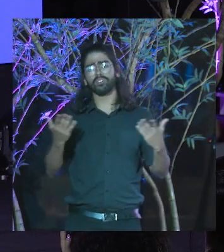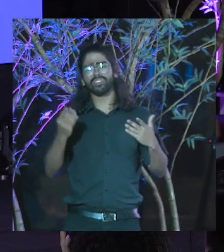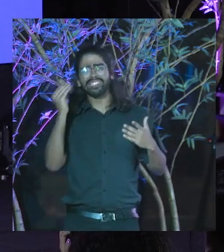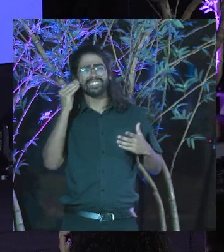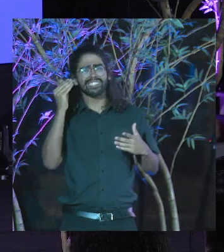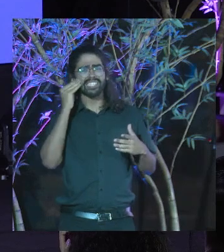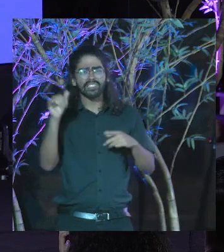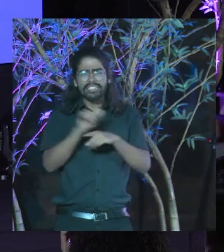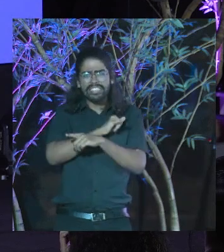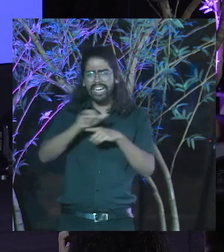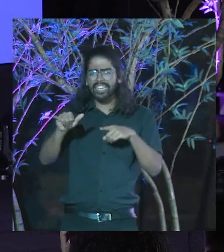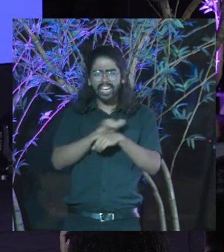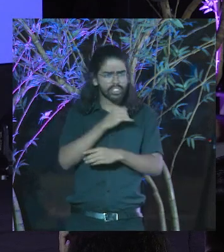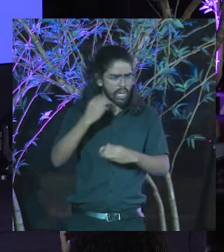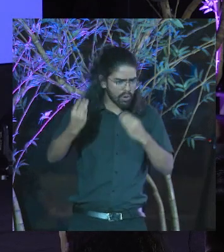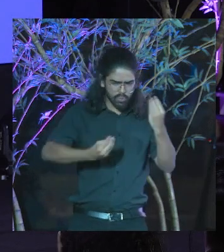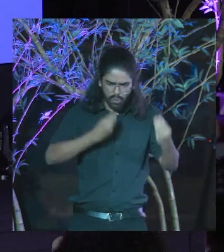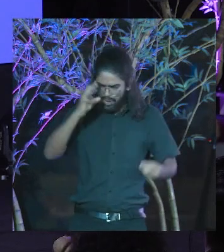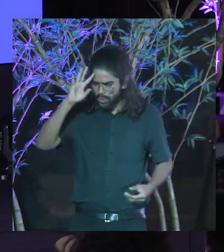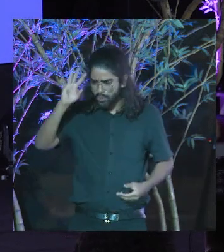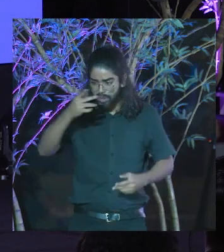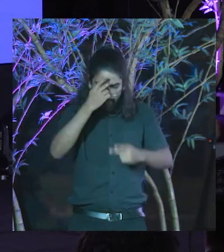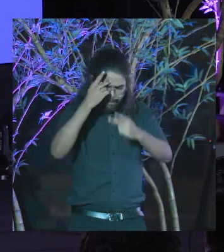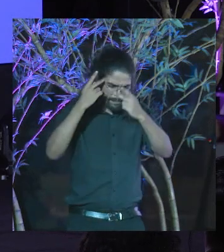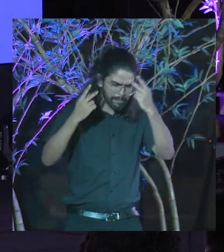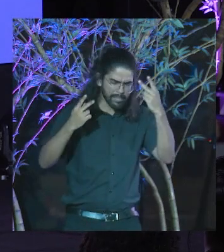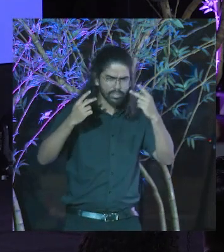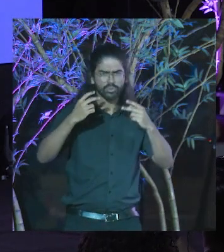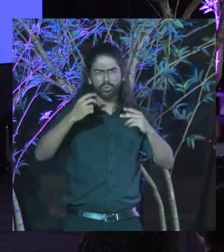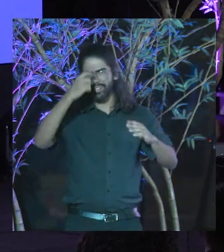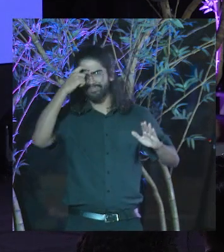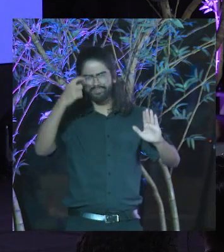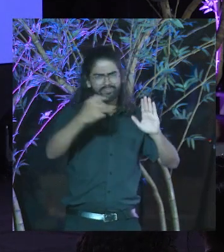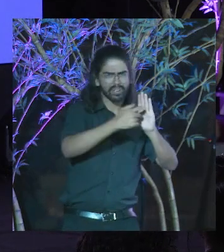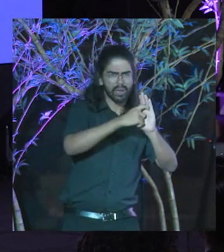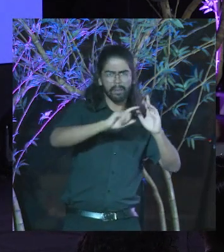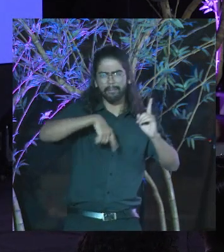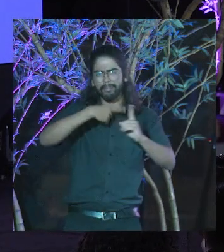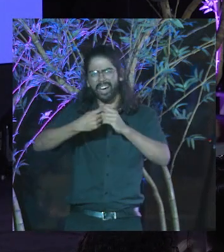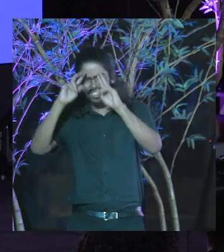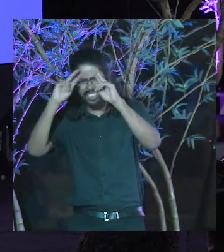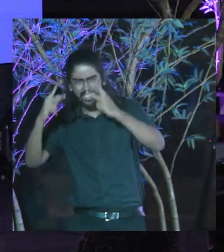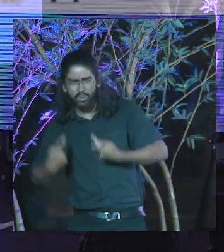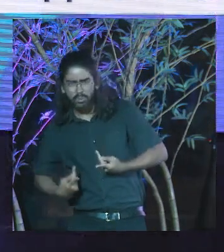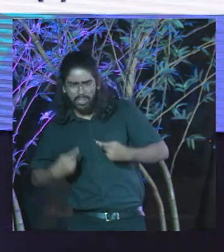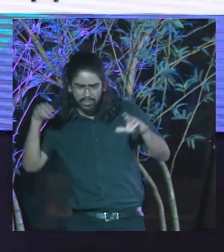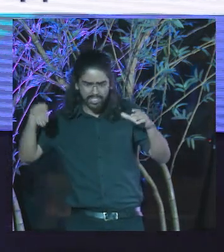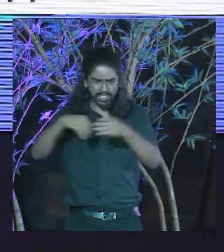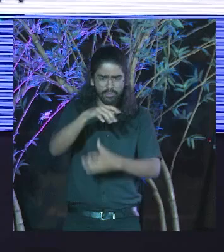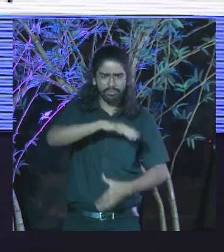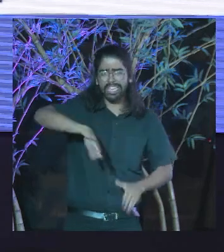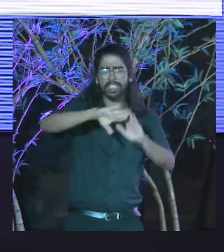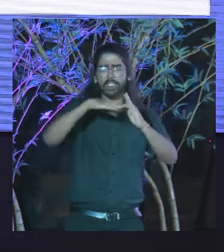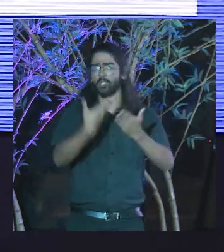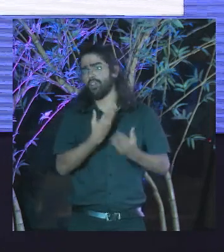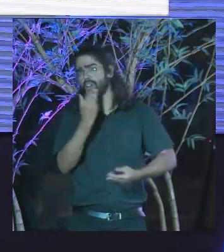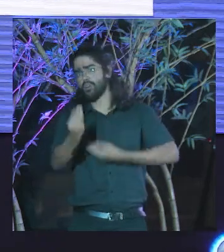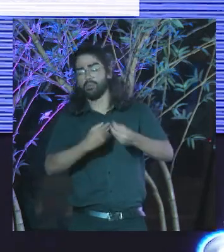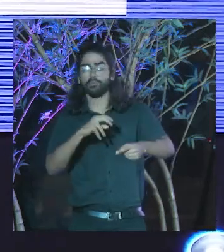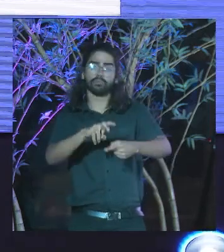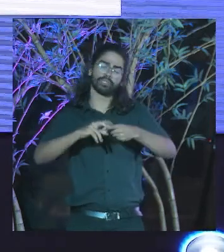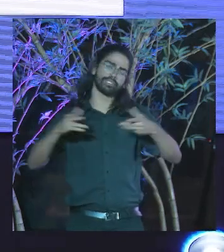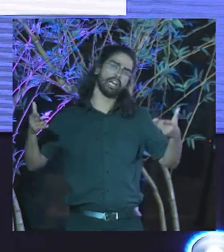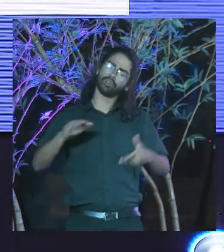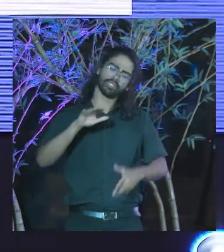encontrar maneiras de lidar com humanos mais inteligências artificiais dentro do dia a dia. E a partir de agora,